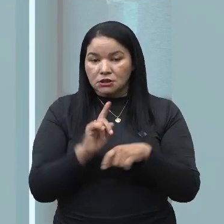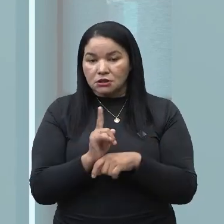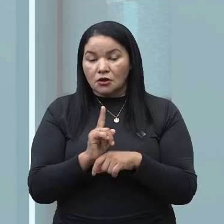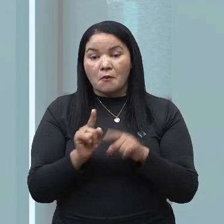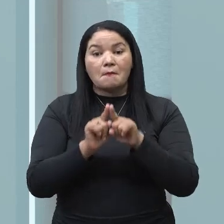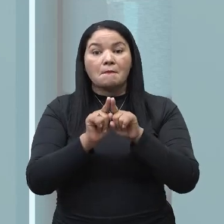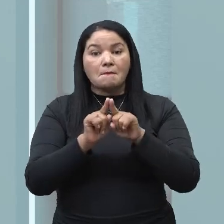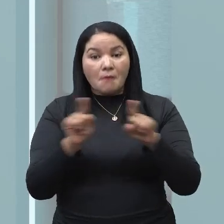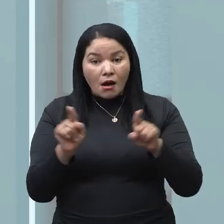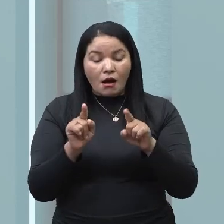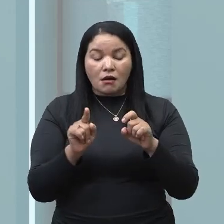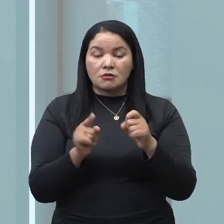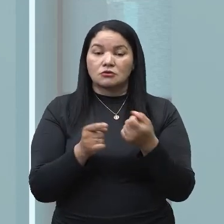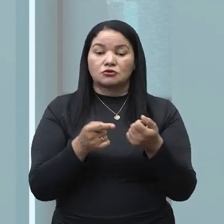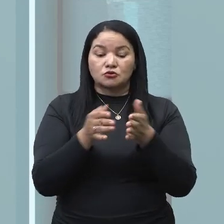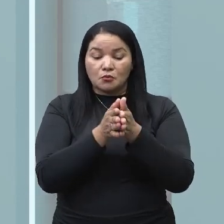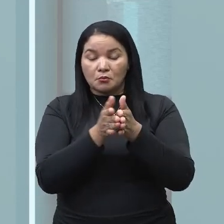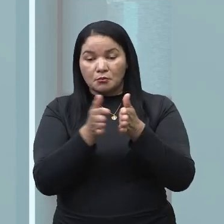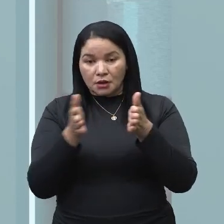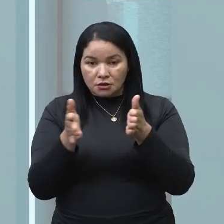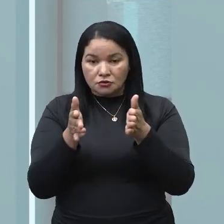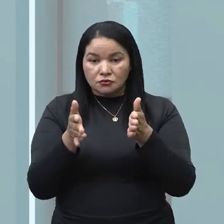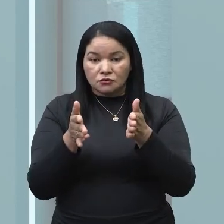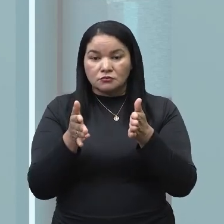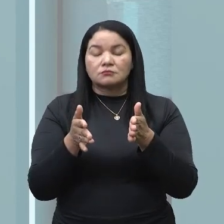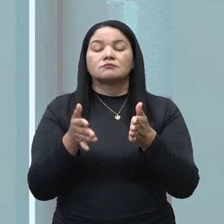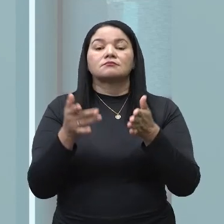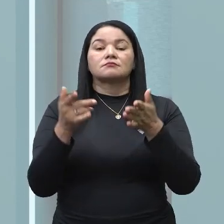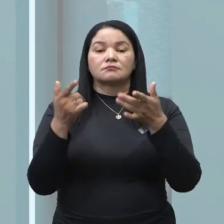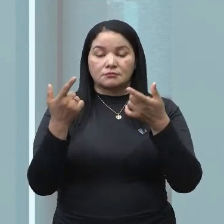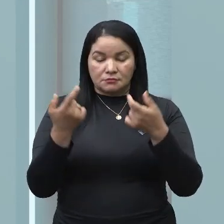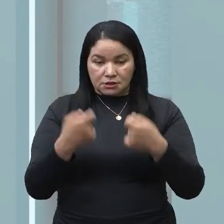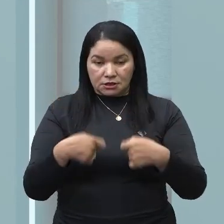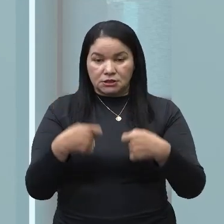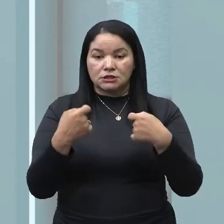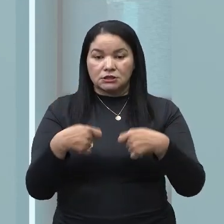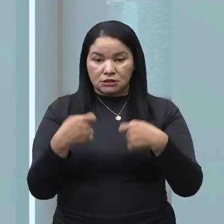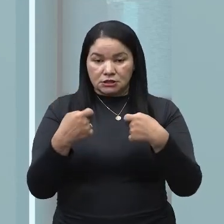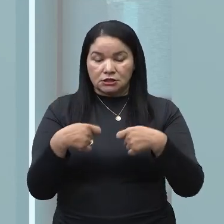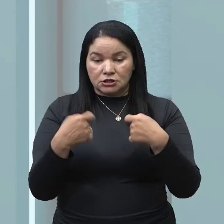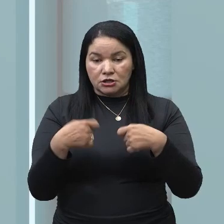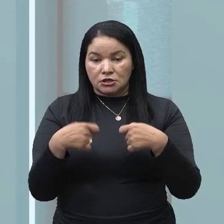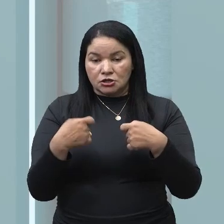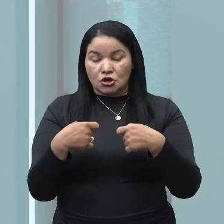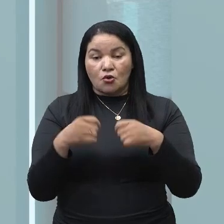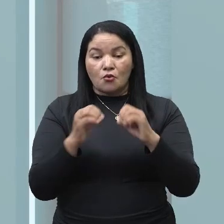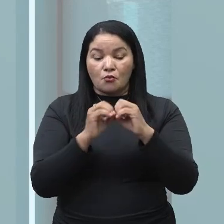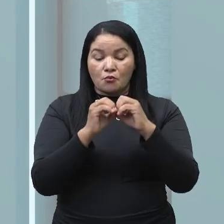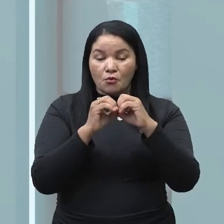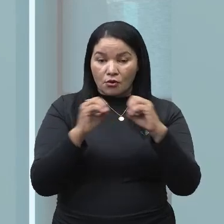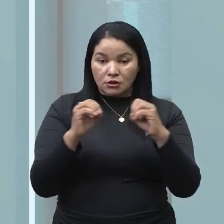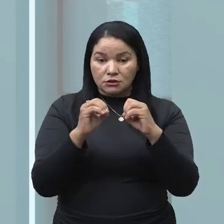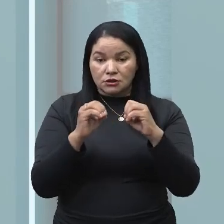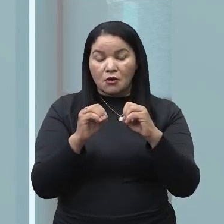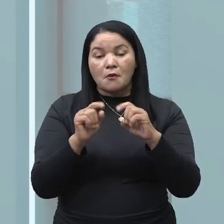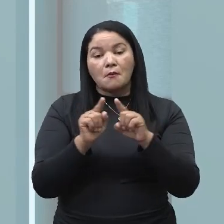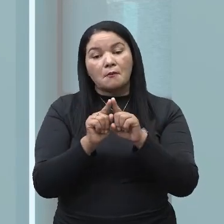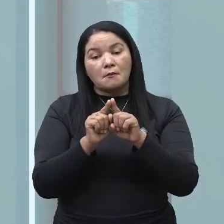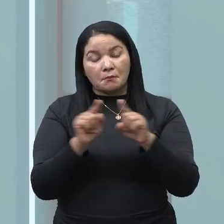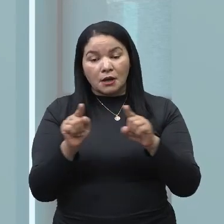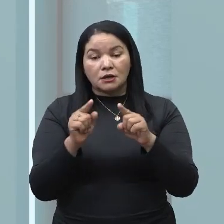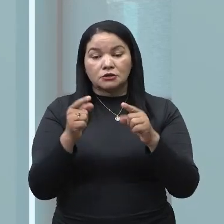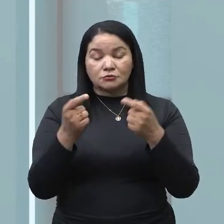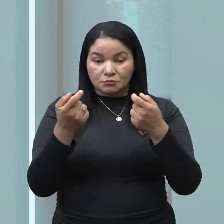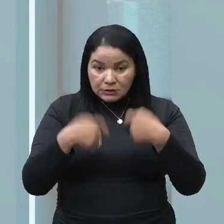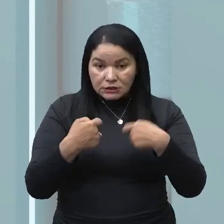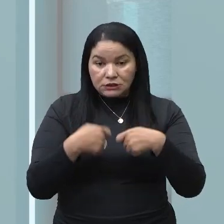o período, ele vai ser constituído por uma, então ele vai ser uma oração, mas ele vai ter o sentido completo.